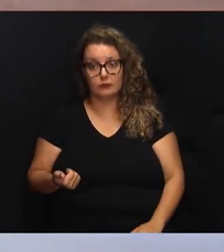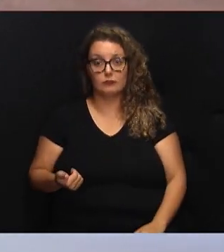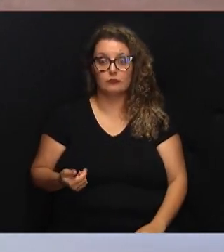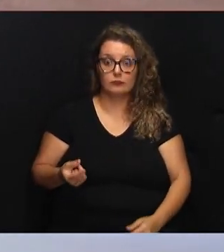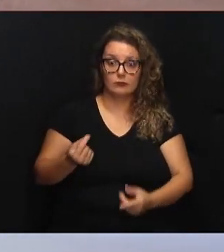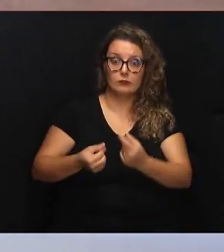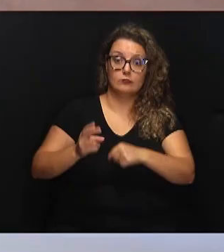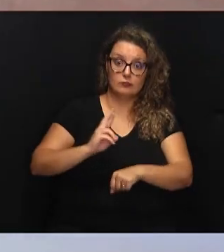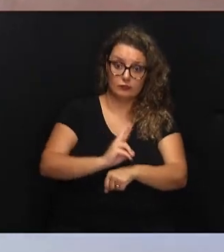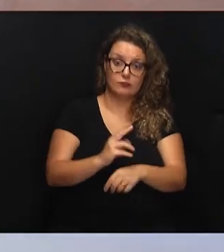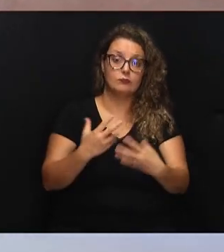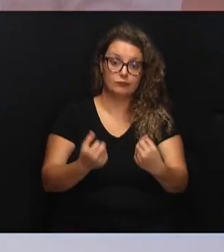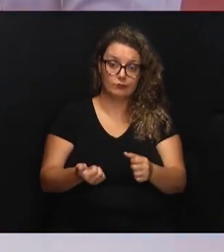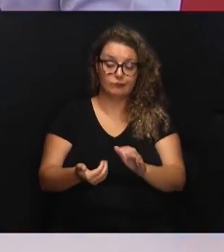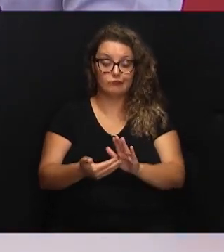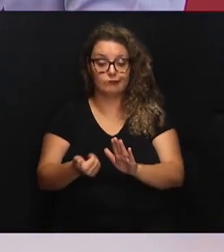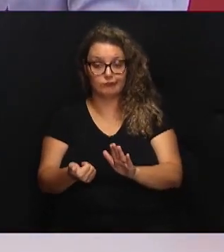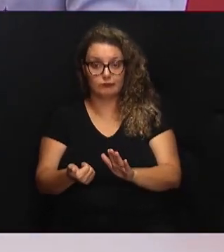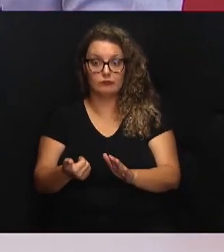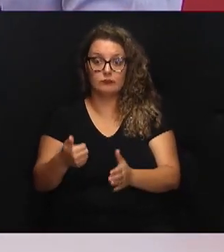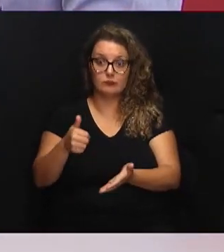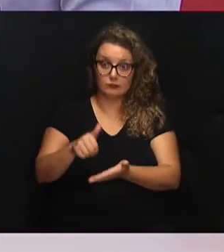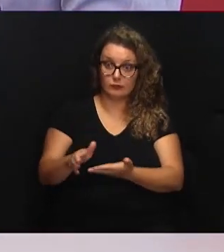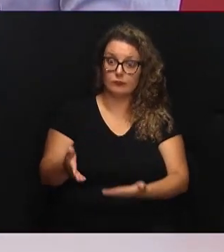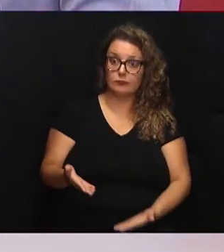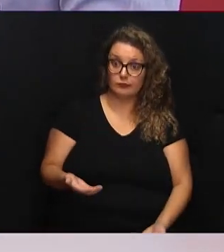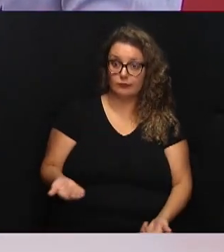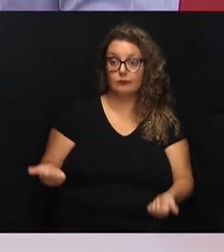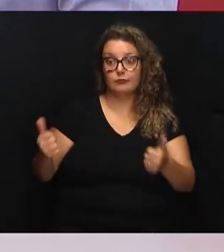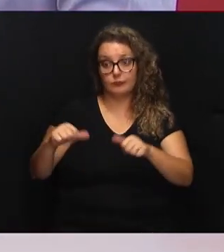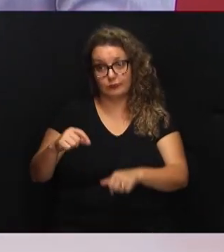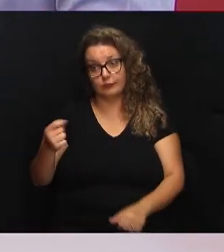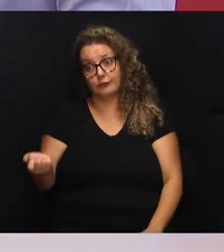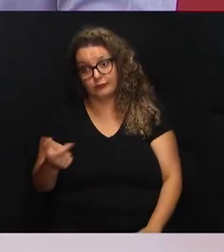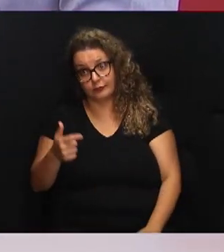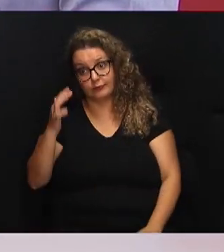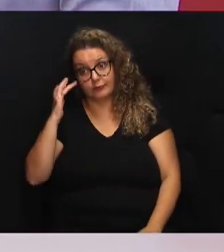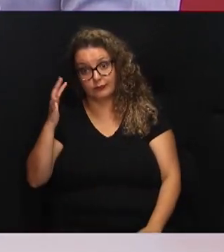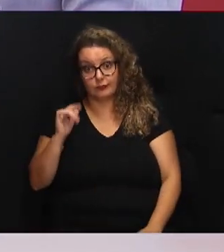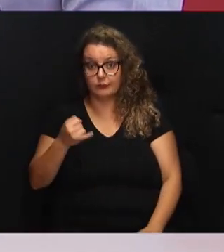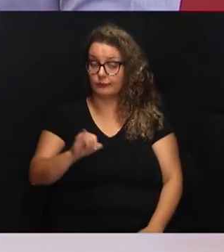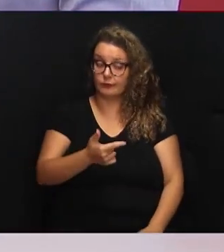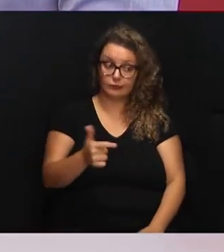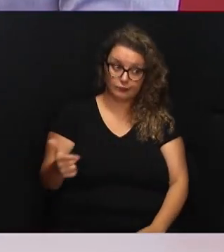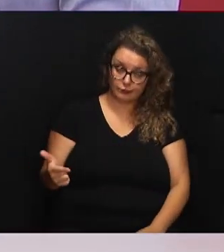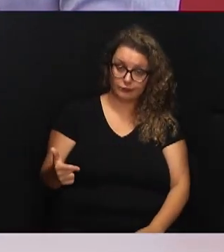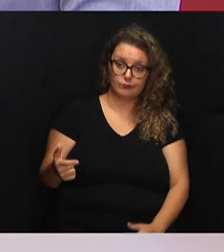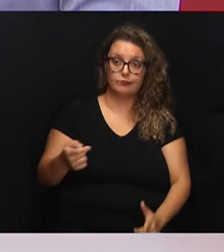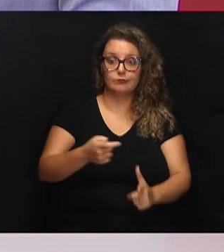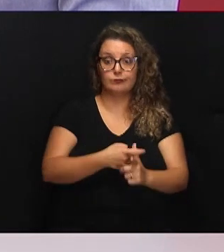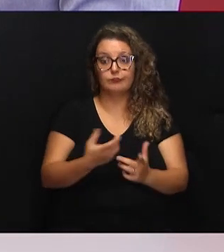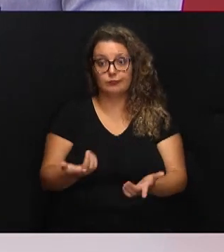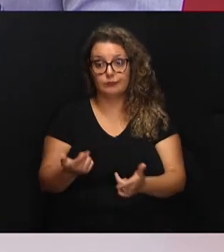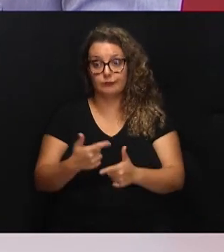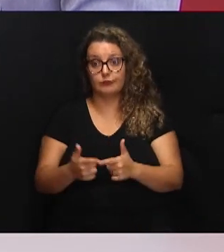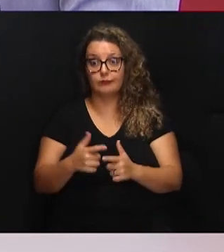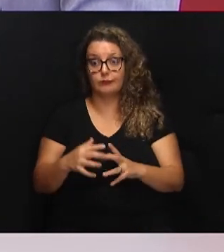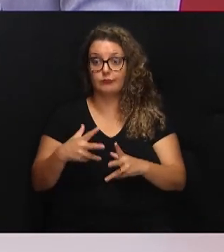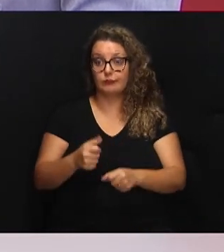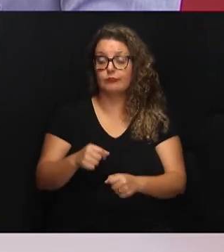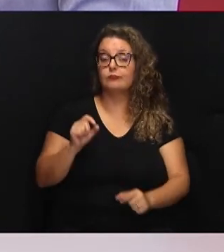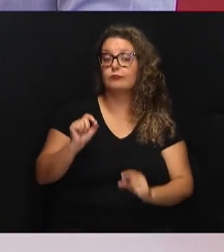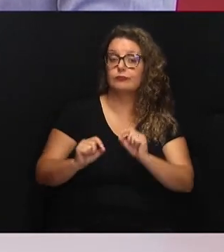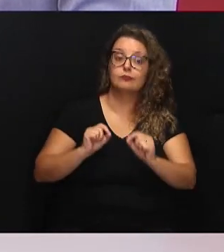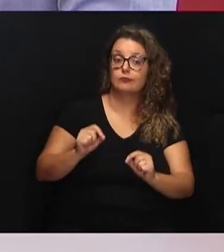você receberia nessa demissão. Então, é uma situação pior do que você tinha sem essa dívida, né? E aí, o problema todo com